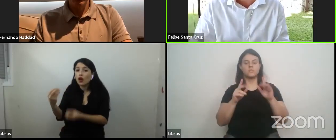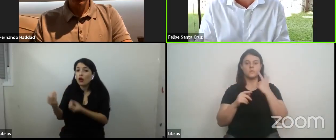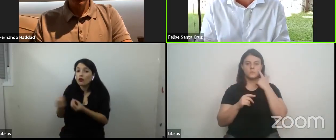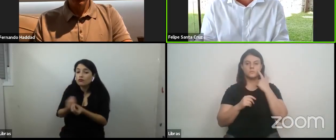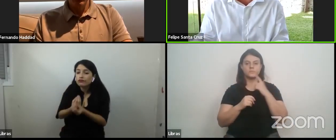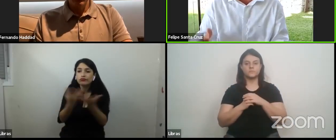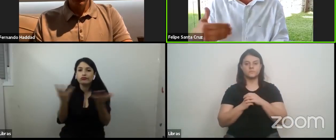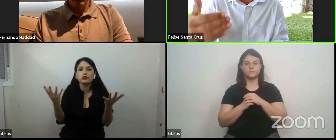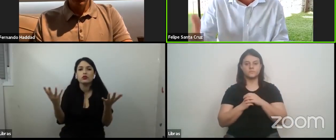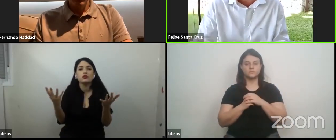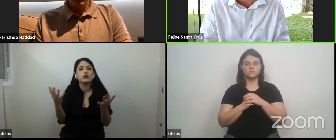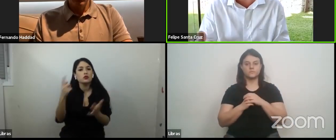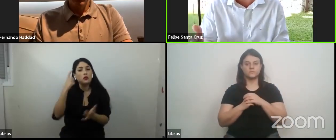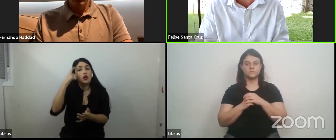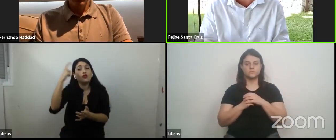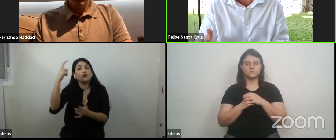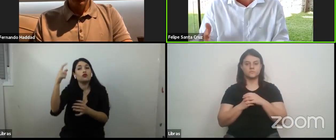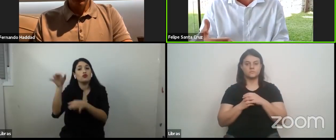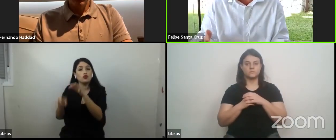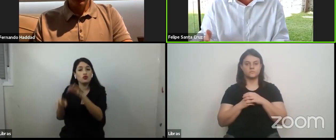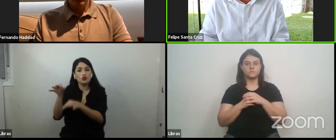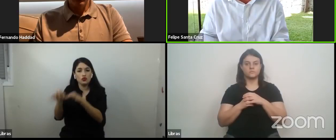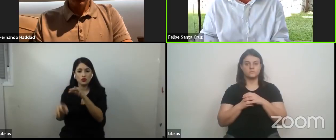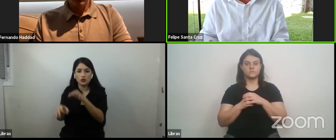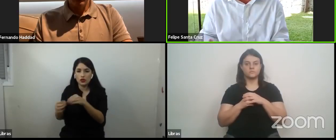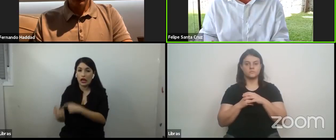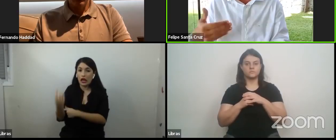acho que a justiça, em 18, não agiu